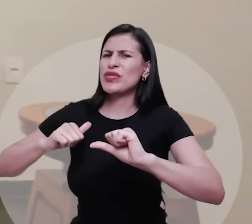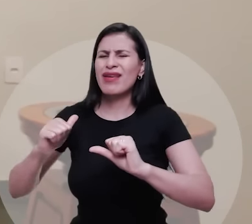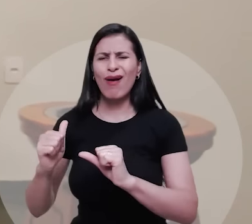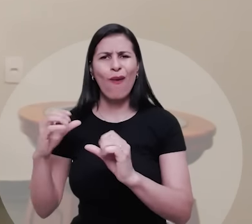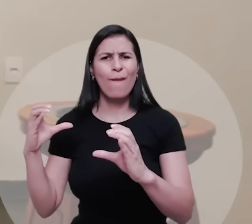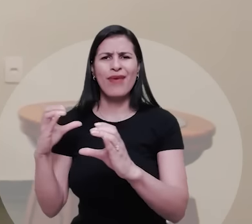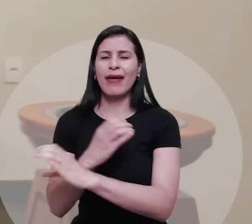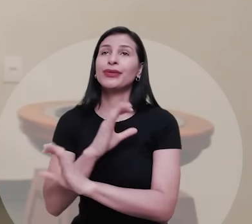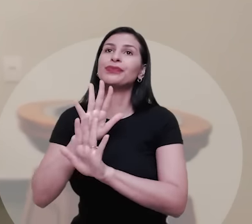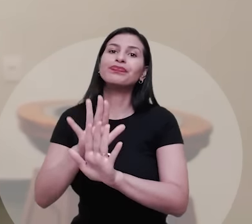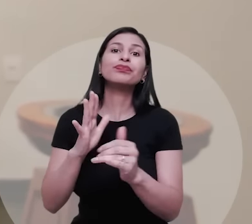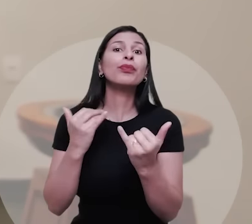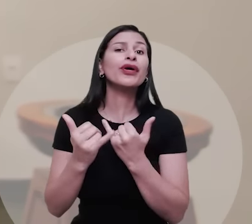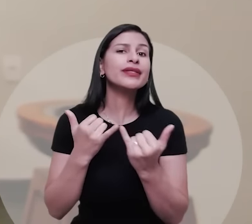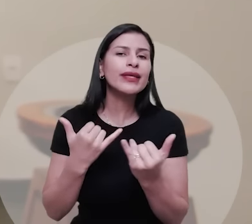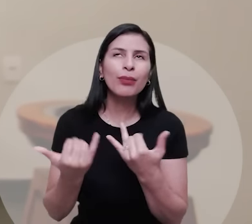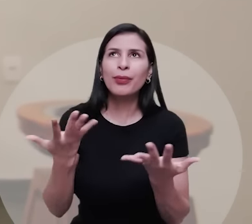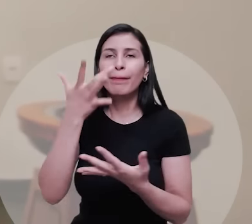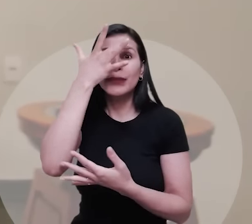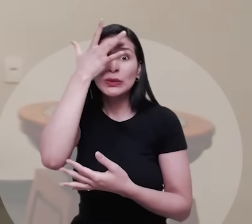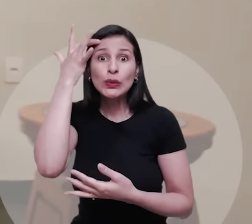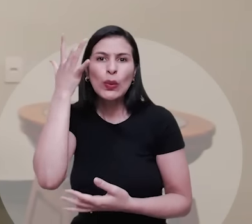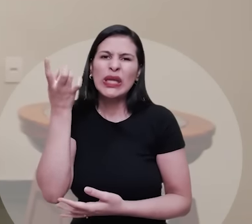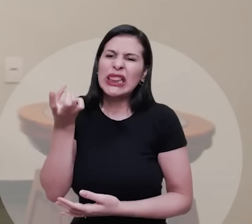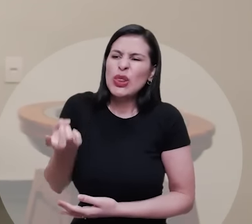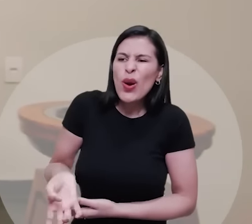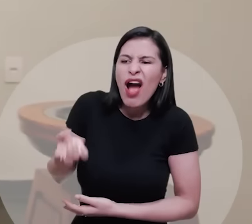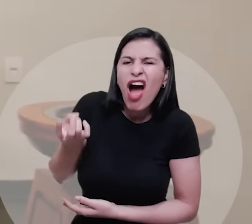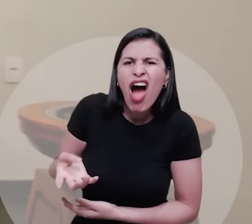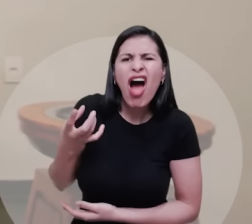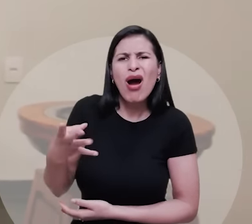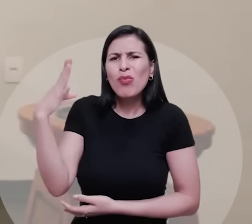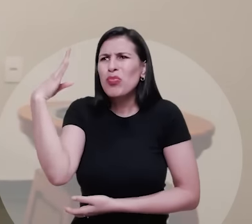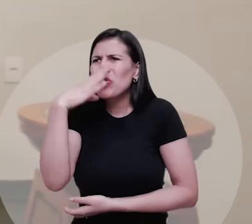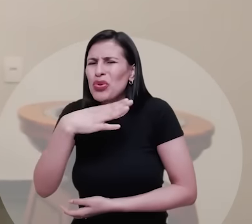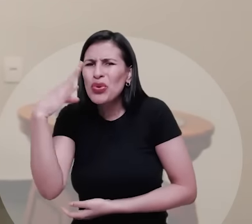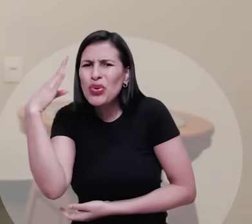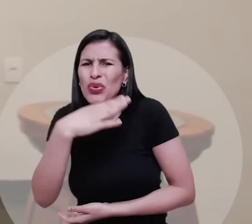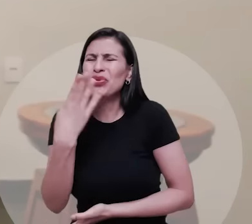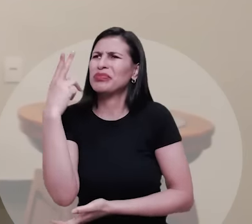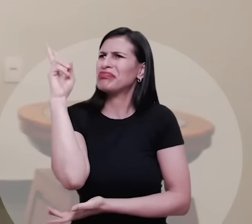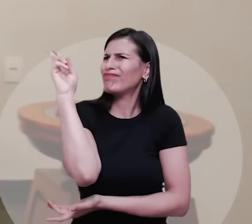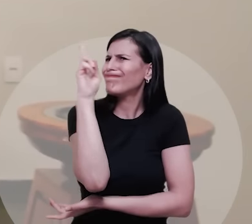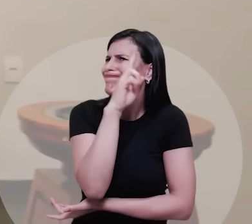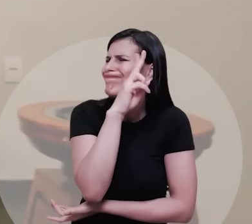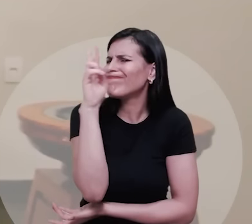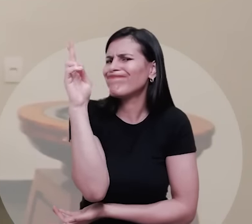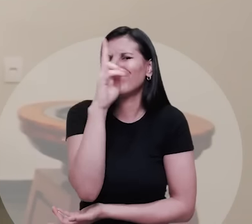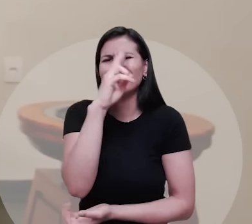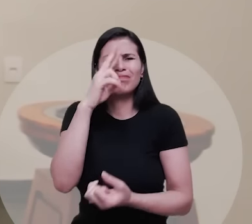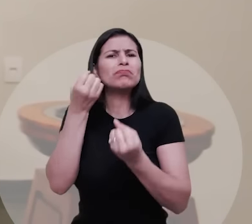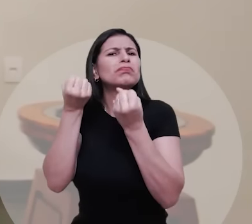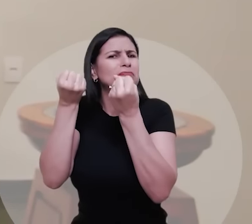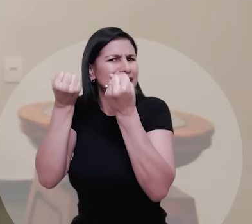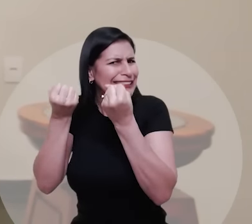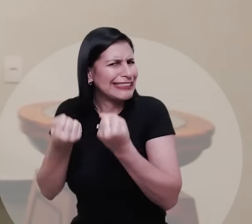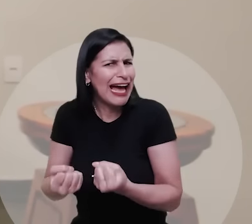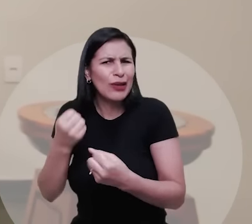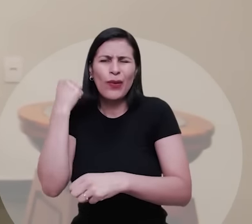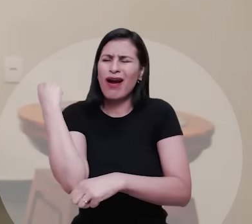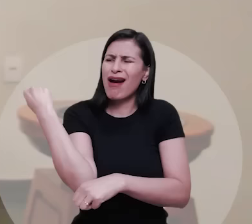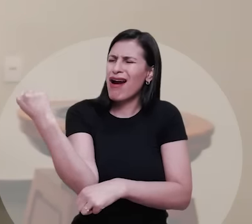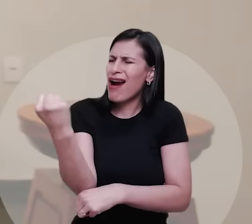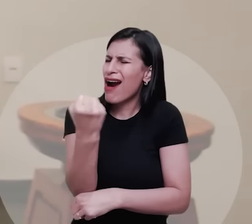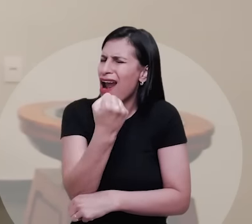exemplo, uma pessoa que era drogada, prostituída, alcoólatra, que radicalmente para com as